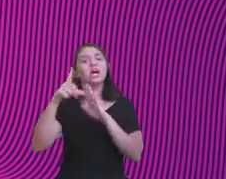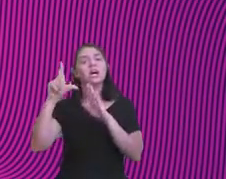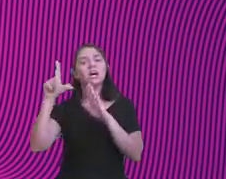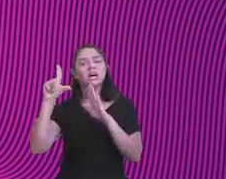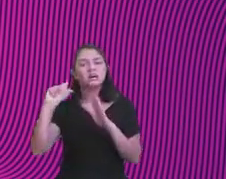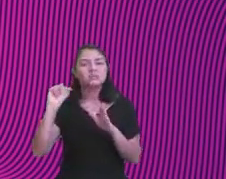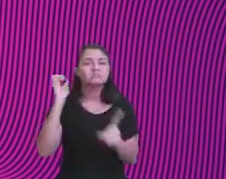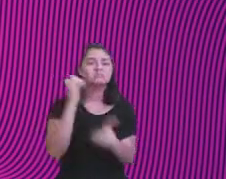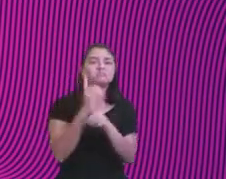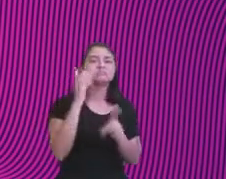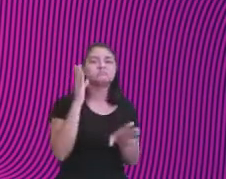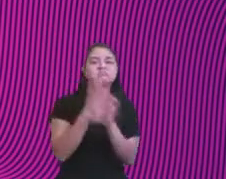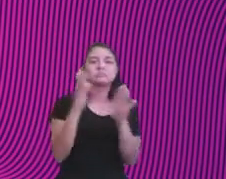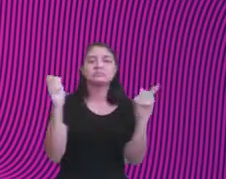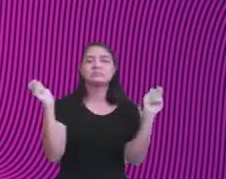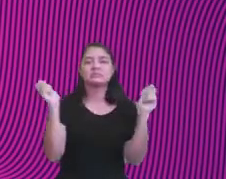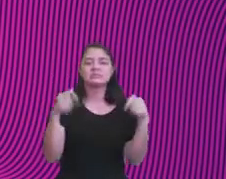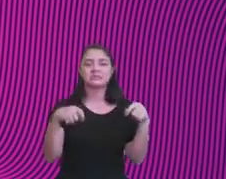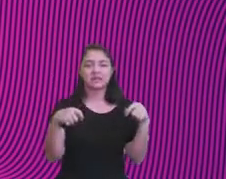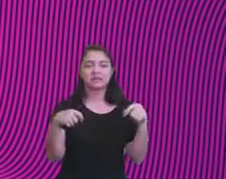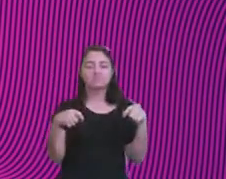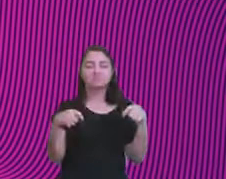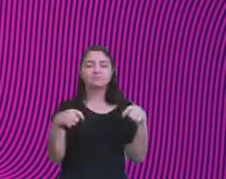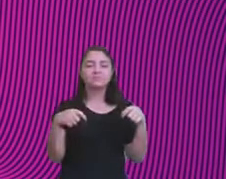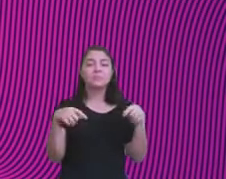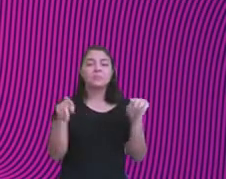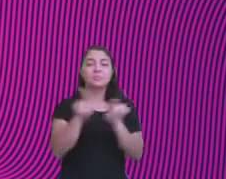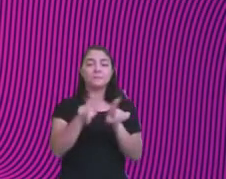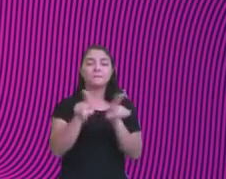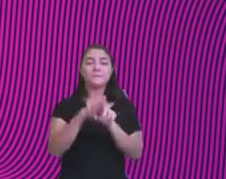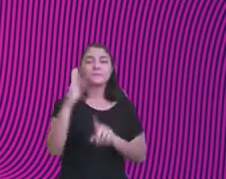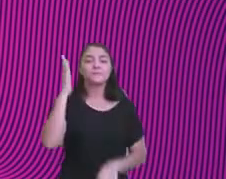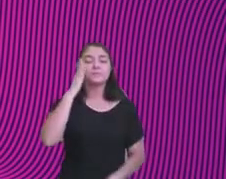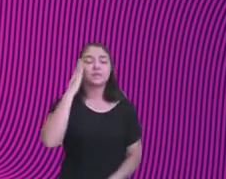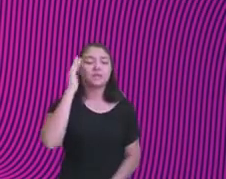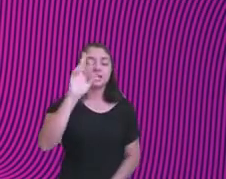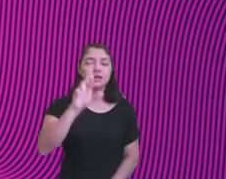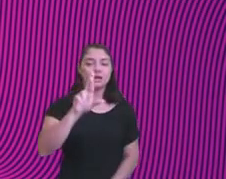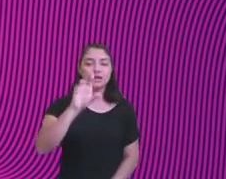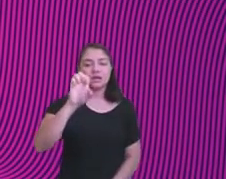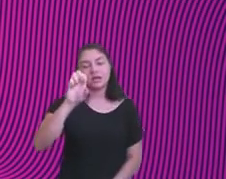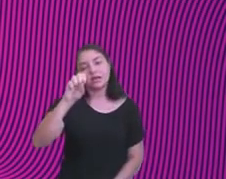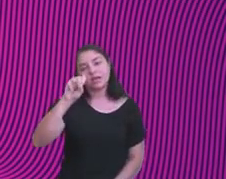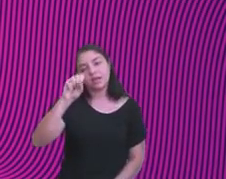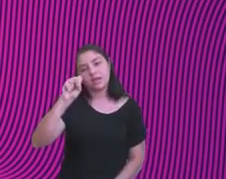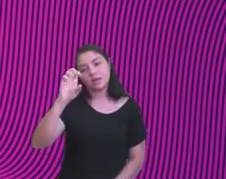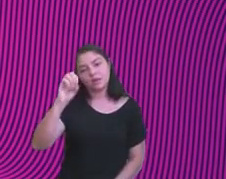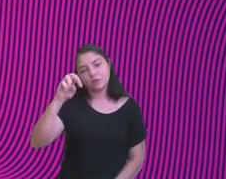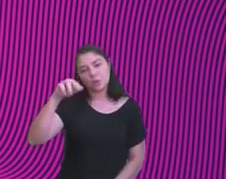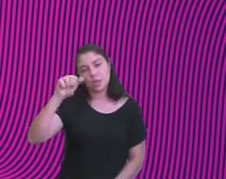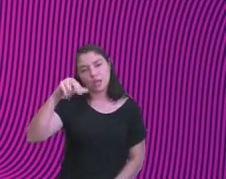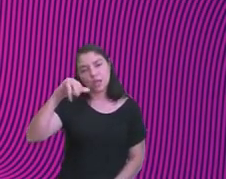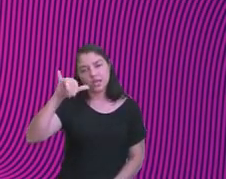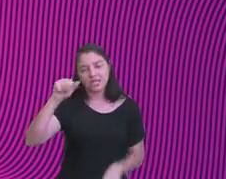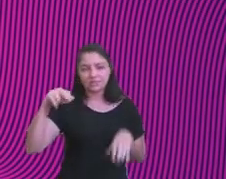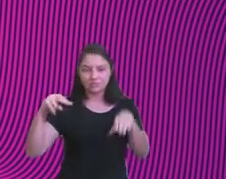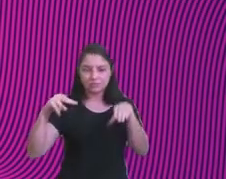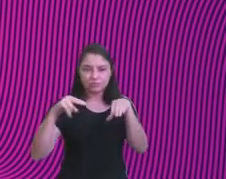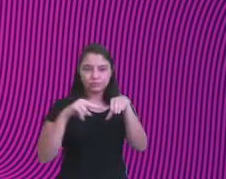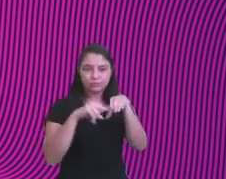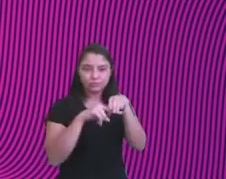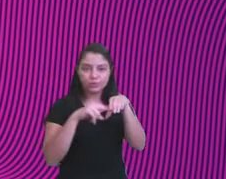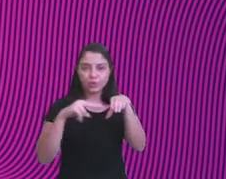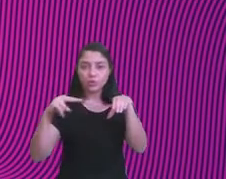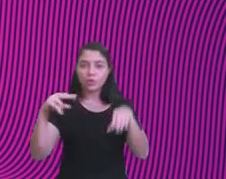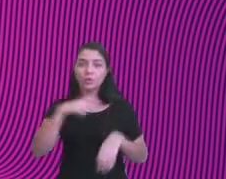mostram comparativo, eu sei que a ressonância hoje, mas a gente consegue ver melhor a parede, consegue